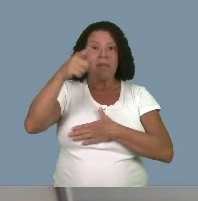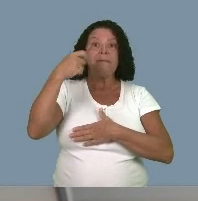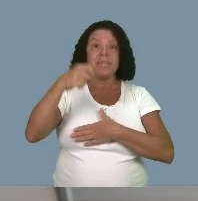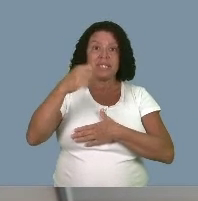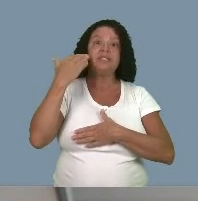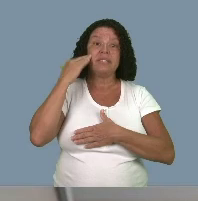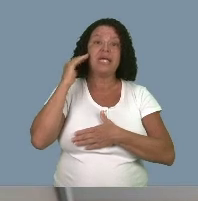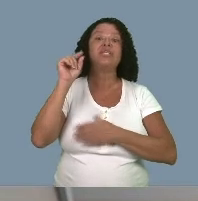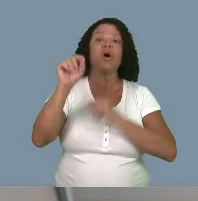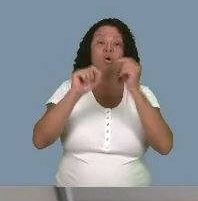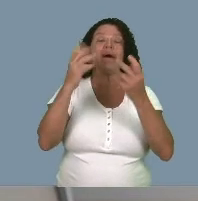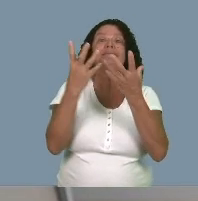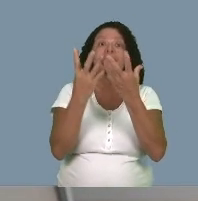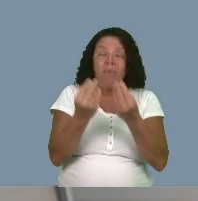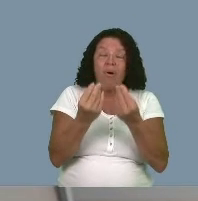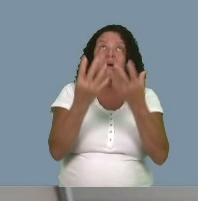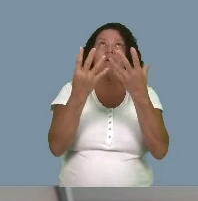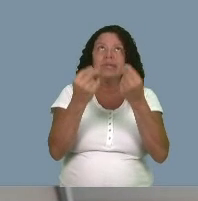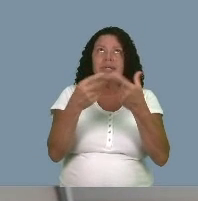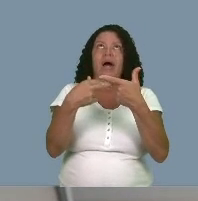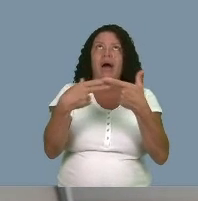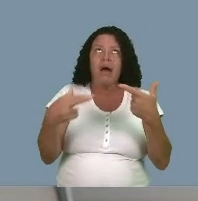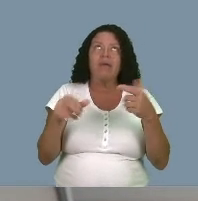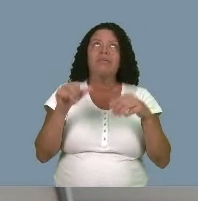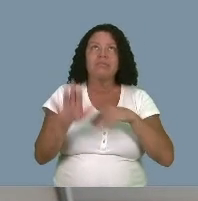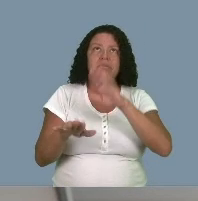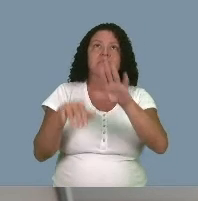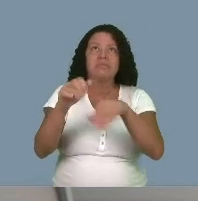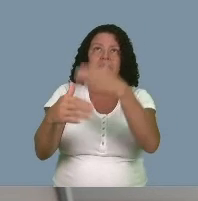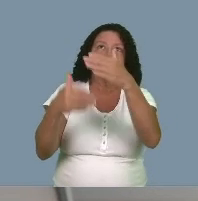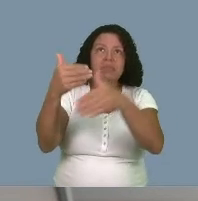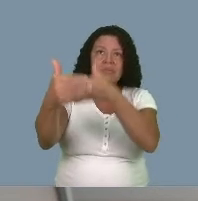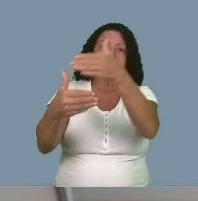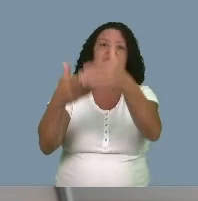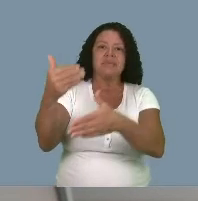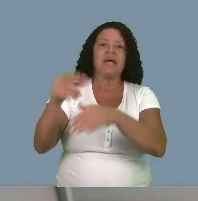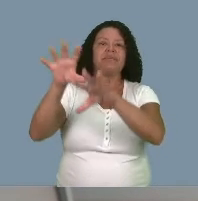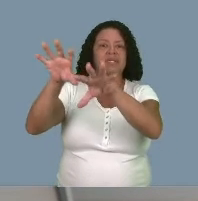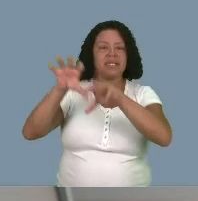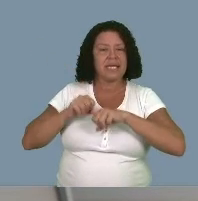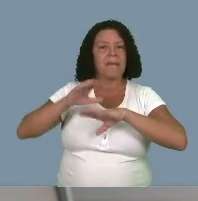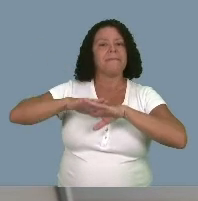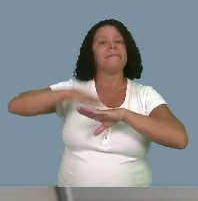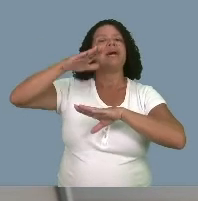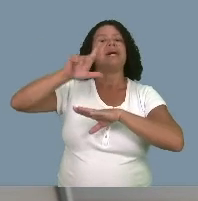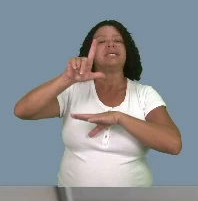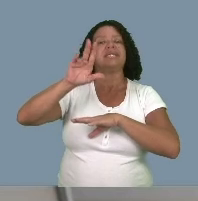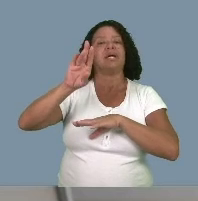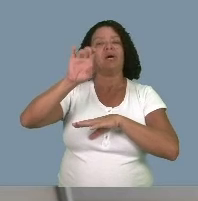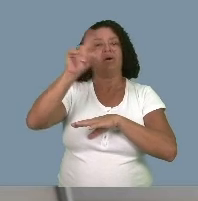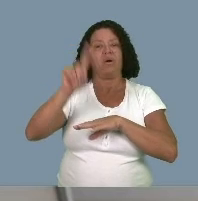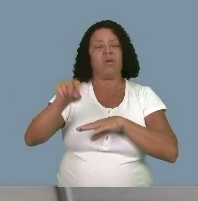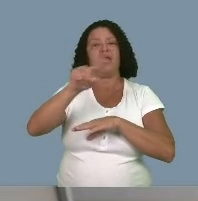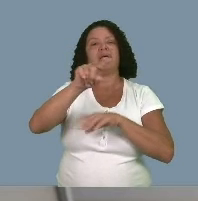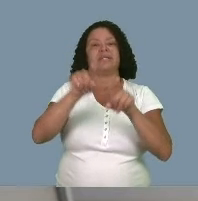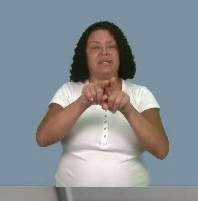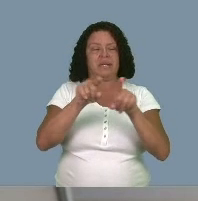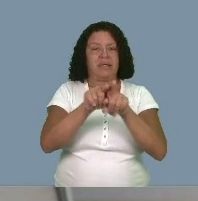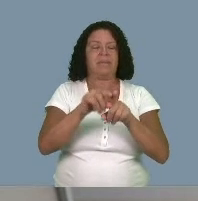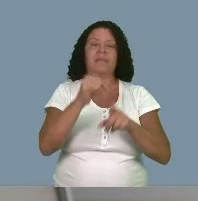que temos muita coisa para caminhar pela frente, porque adquirindo um pouco mais de luz, ainda também